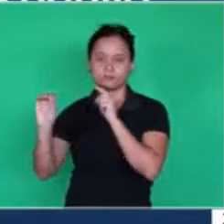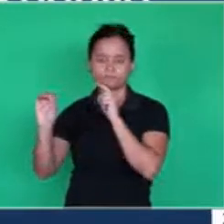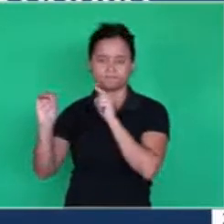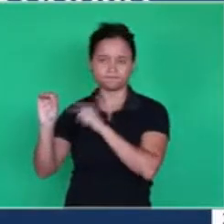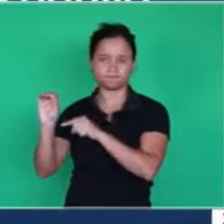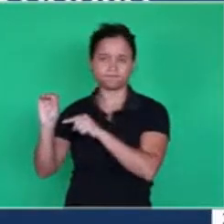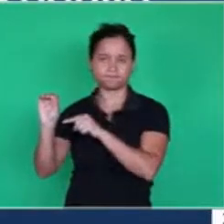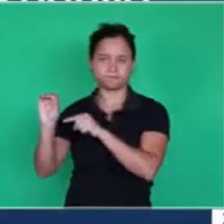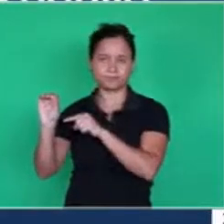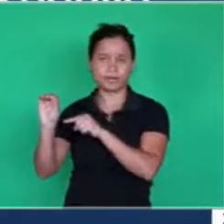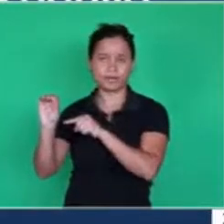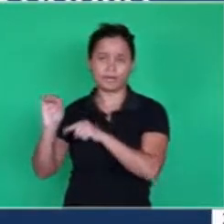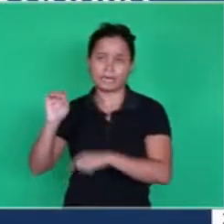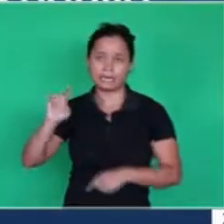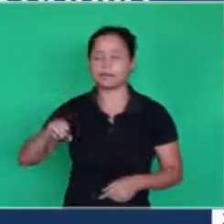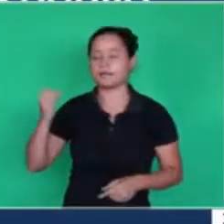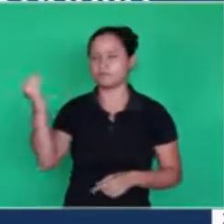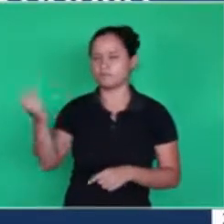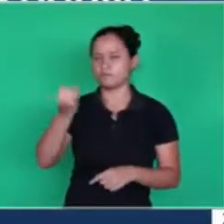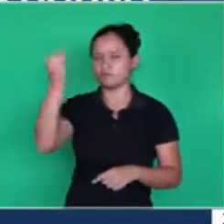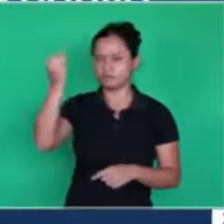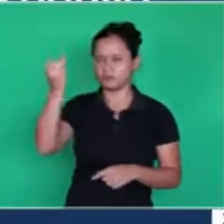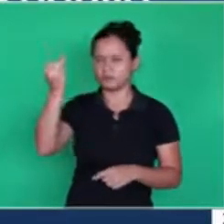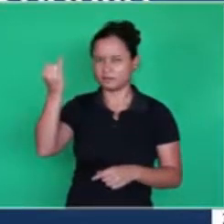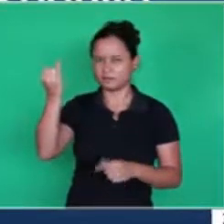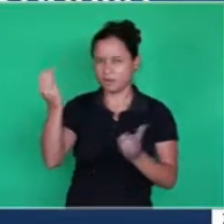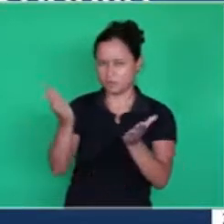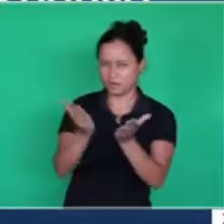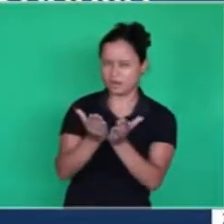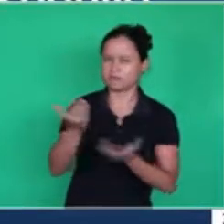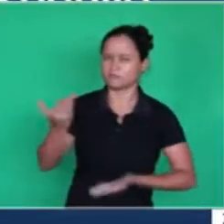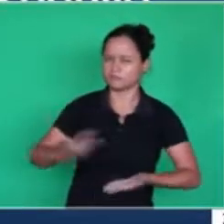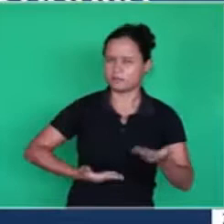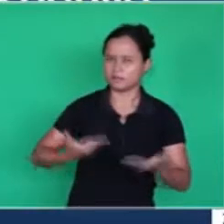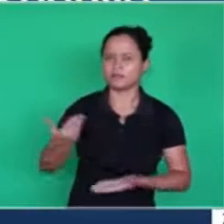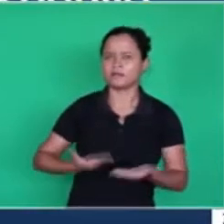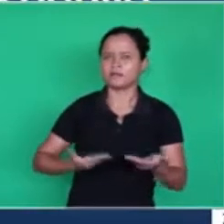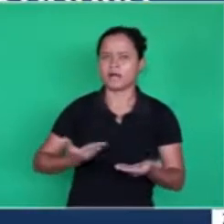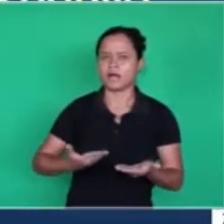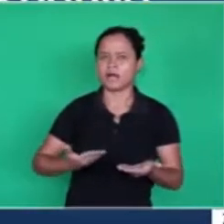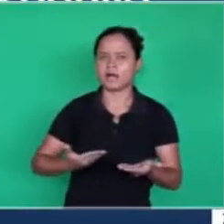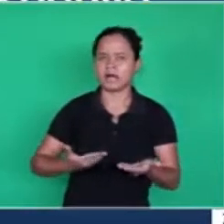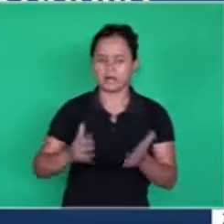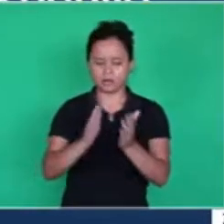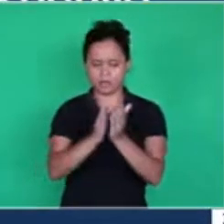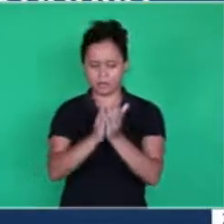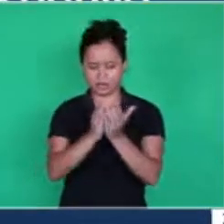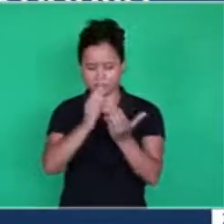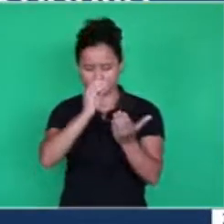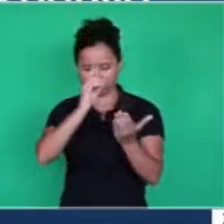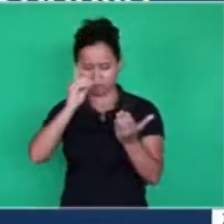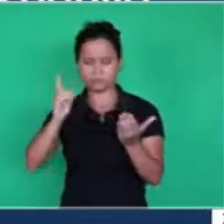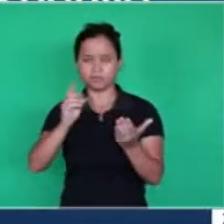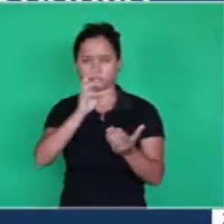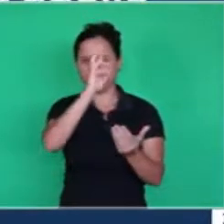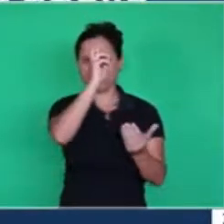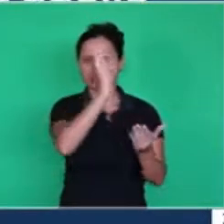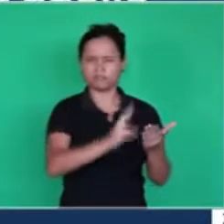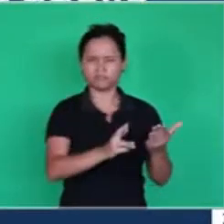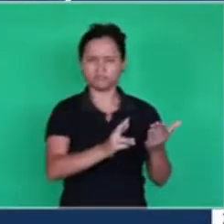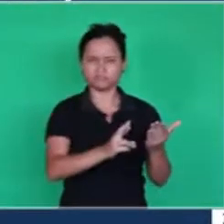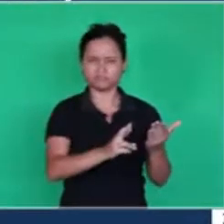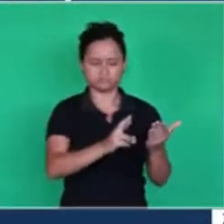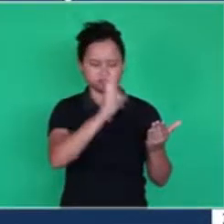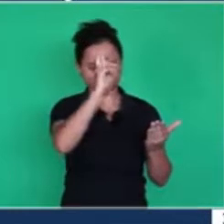o crente, não a palavra, agora vamos ver a palavra como letra. Não a palavra apenas como letra. O que importa você estar